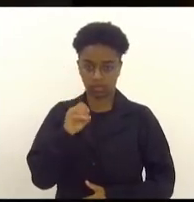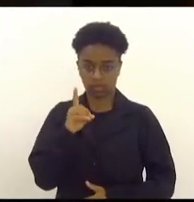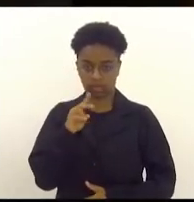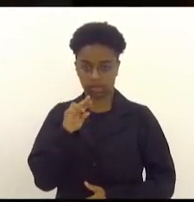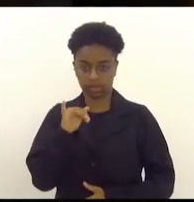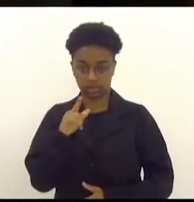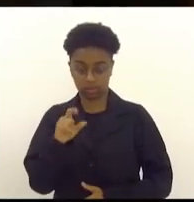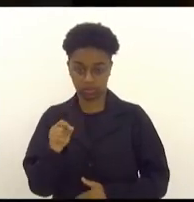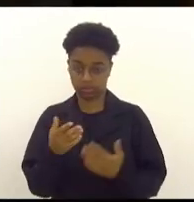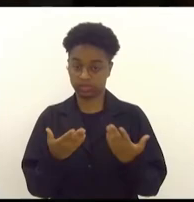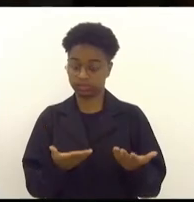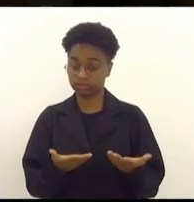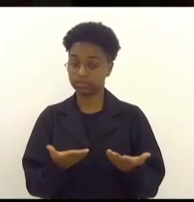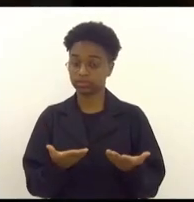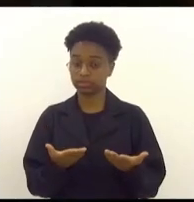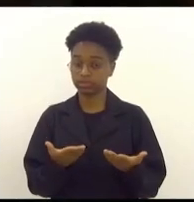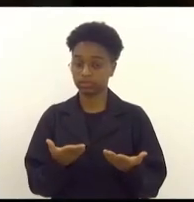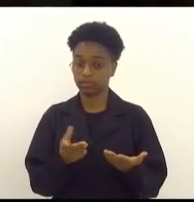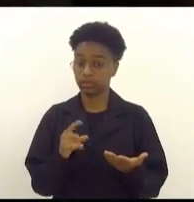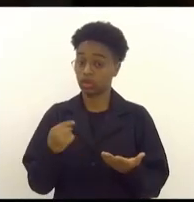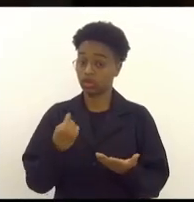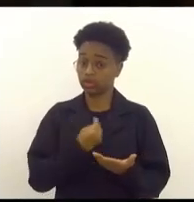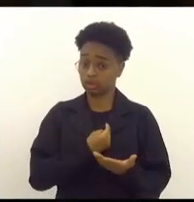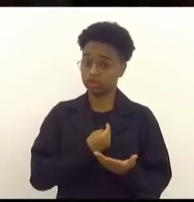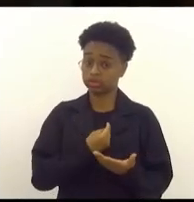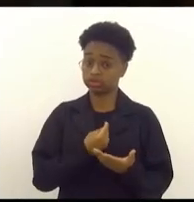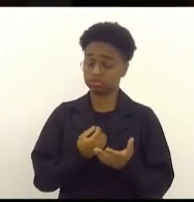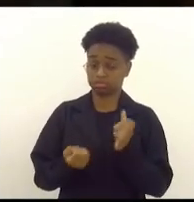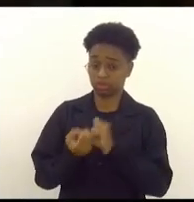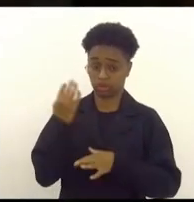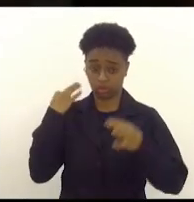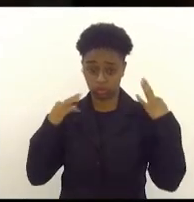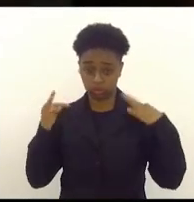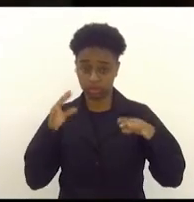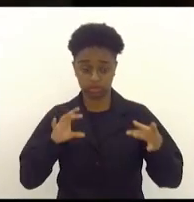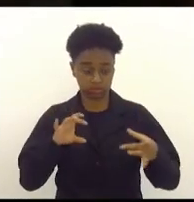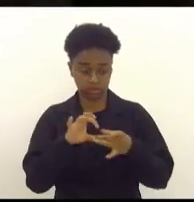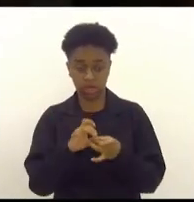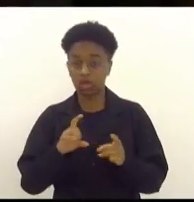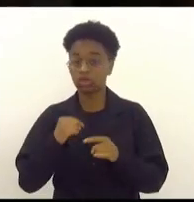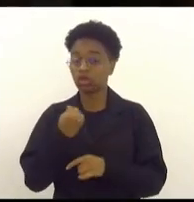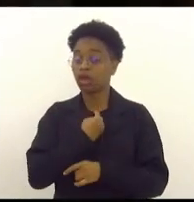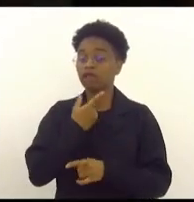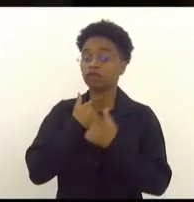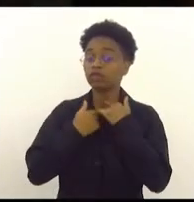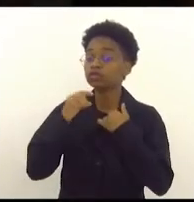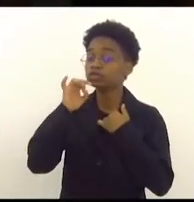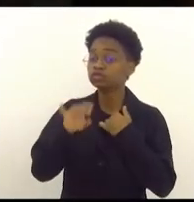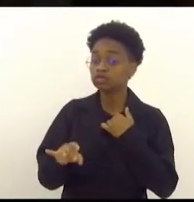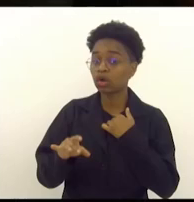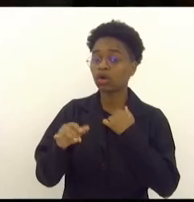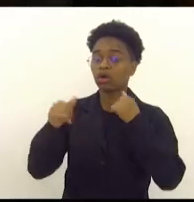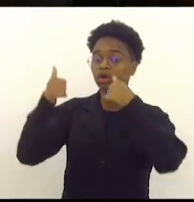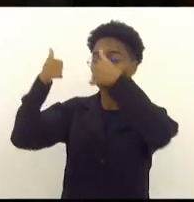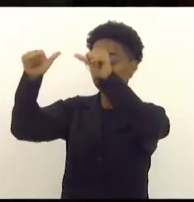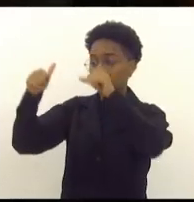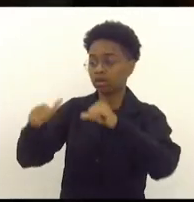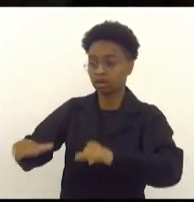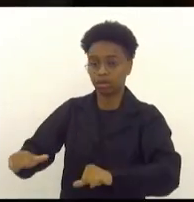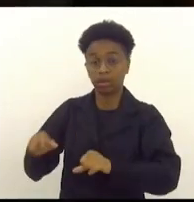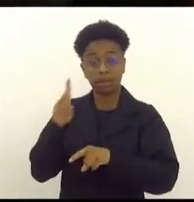então a gente que faz turismo ligado a isso a gente quer apenas sinalizar e preservar